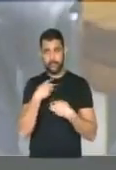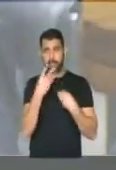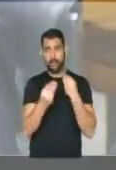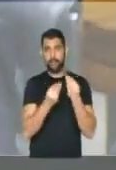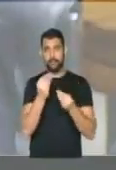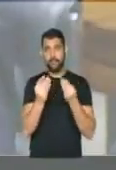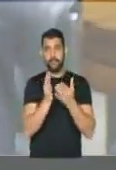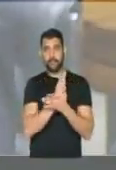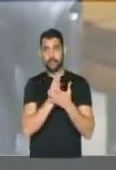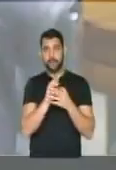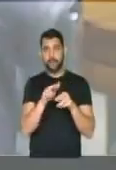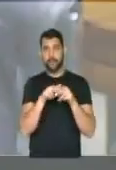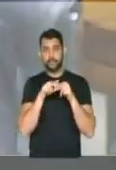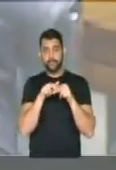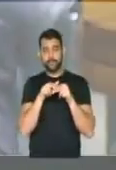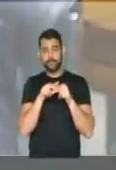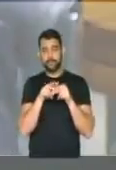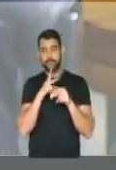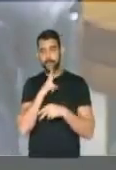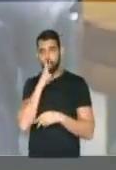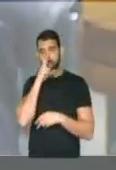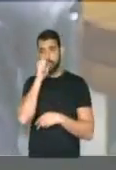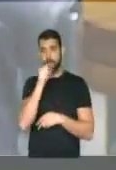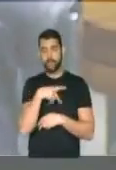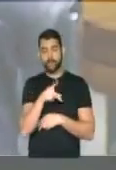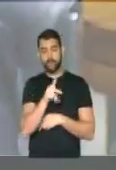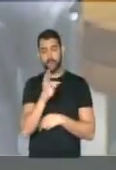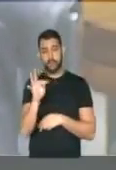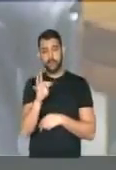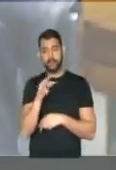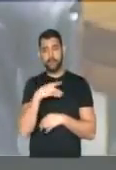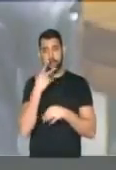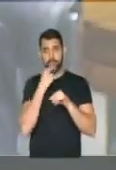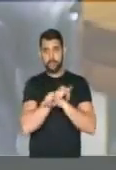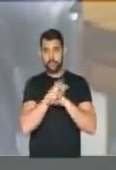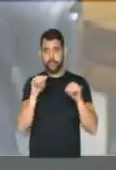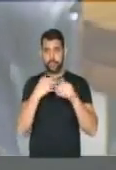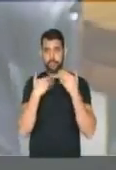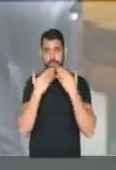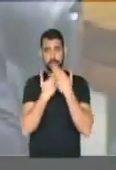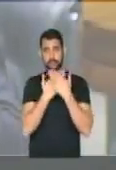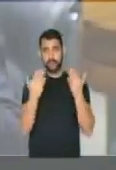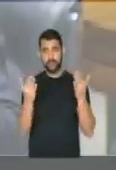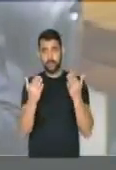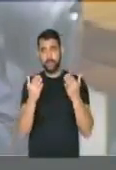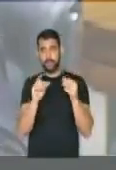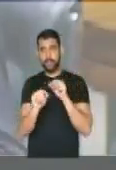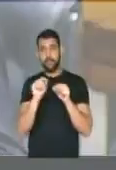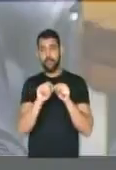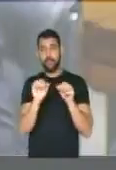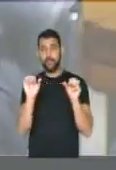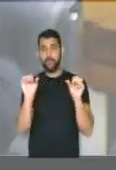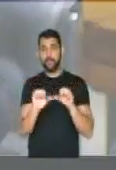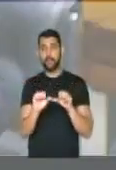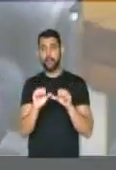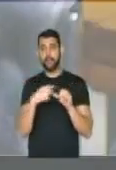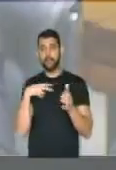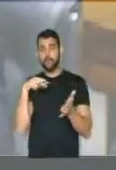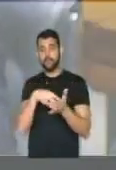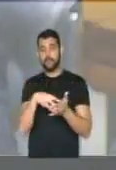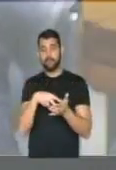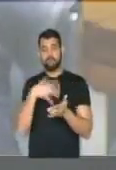forma absolutamente truculenta que o PT se pronuncia e se manifesta. E o que é pior, vem